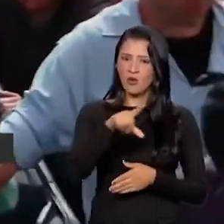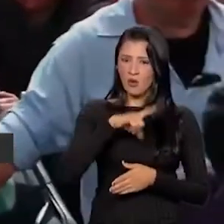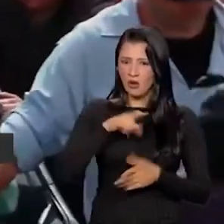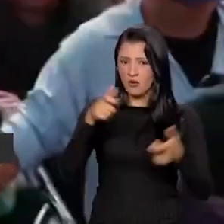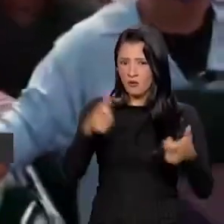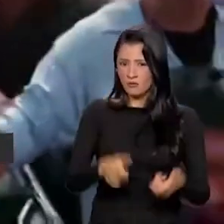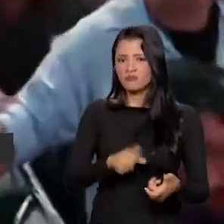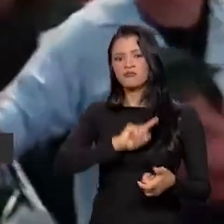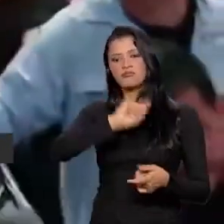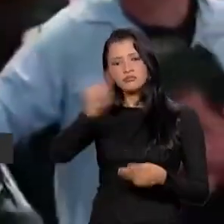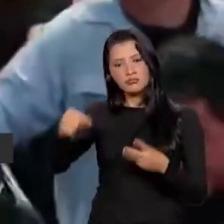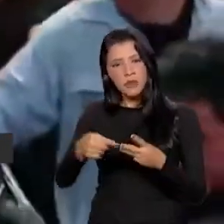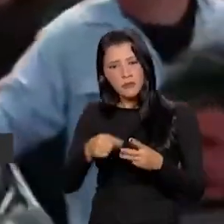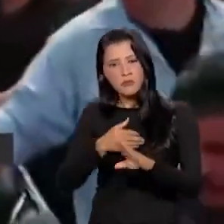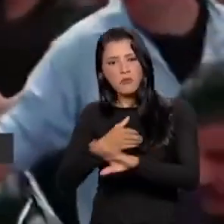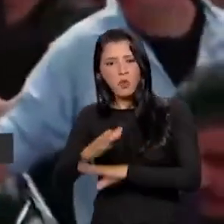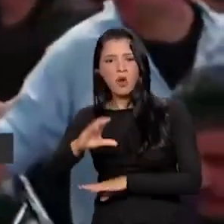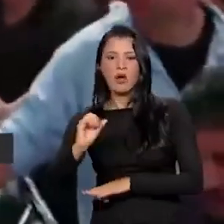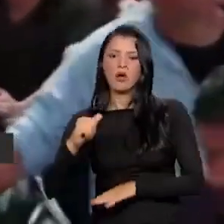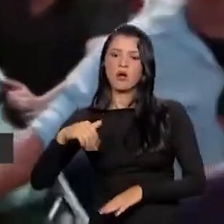ele segue até o Campo Grande